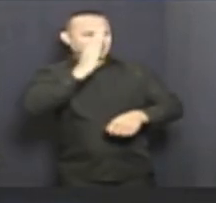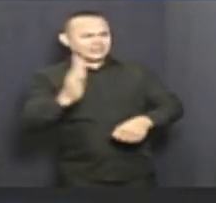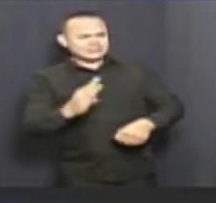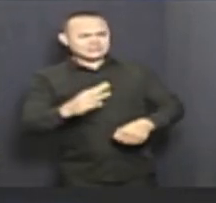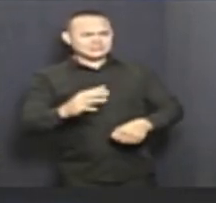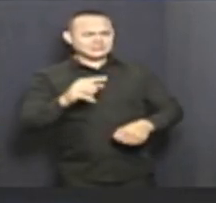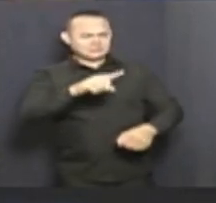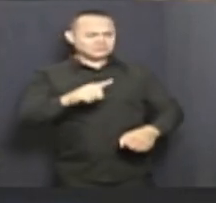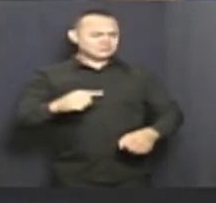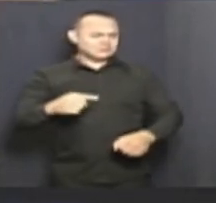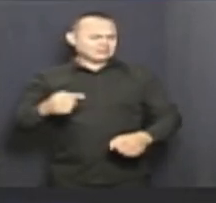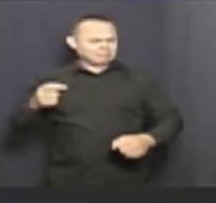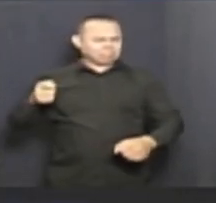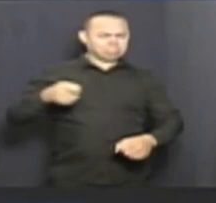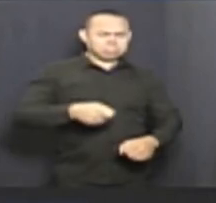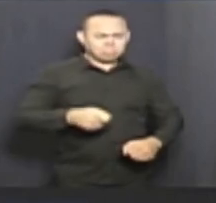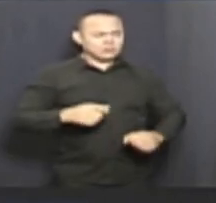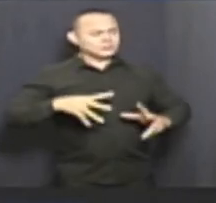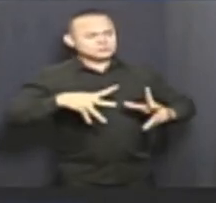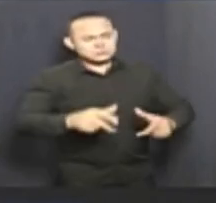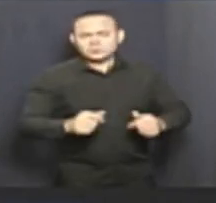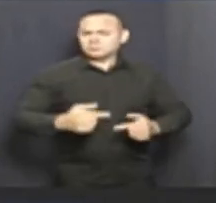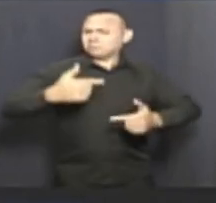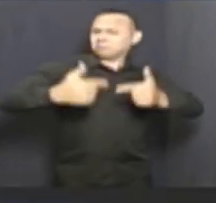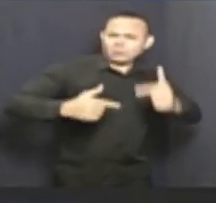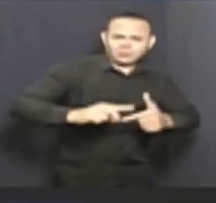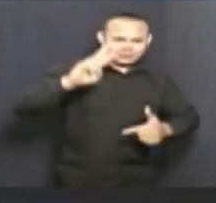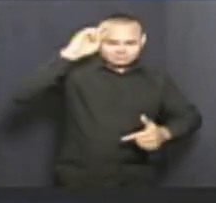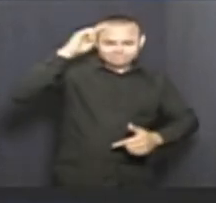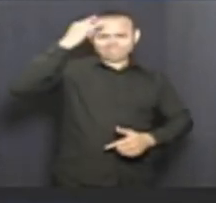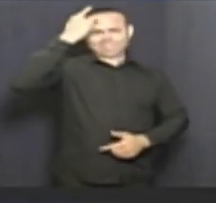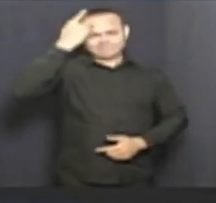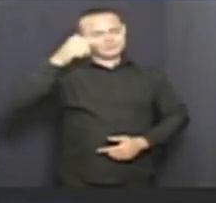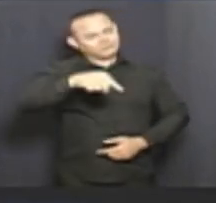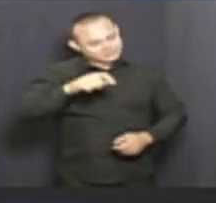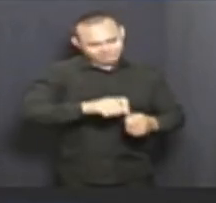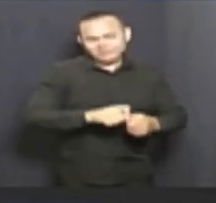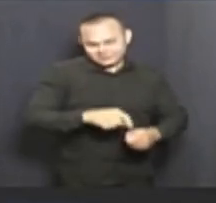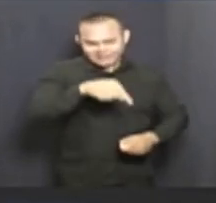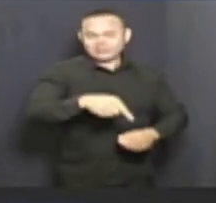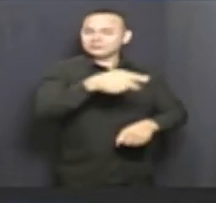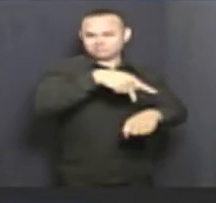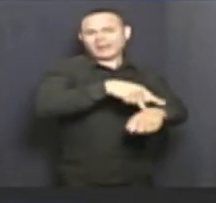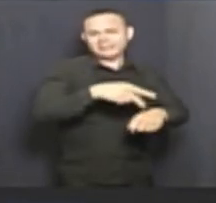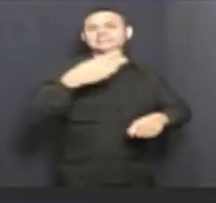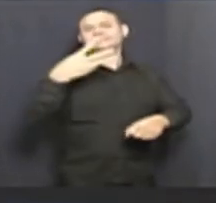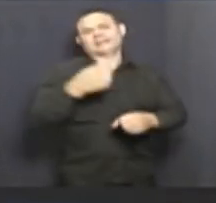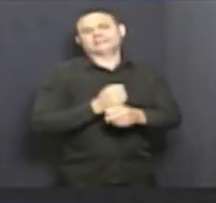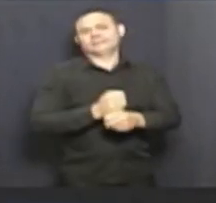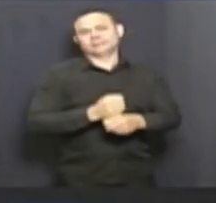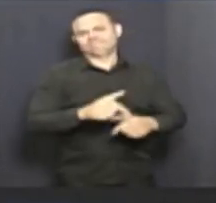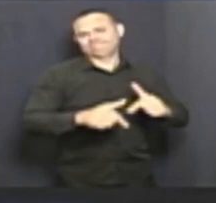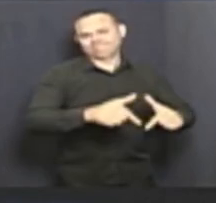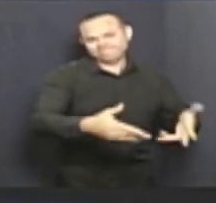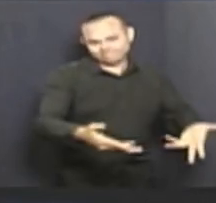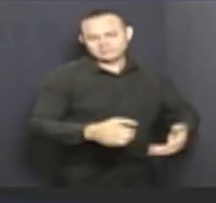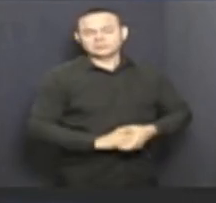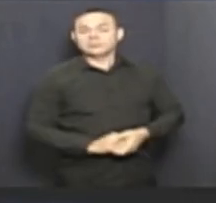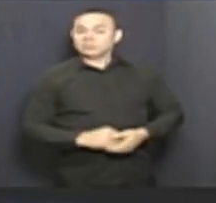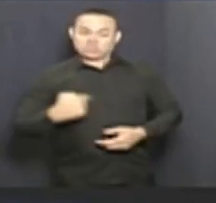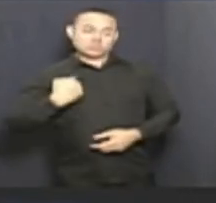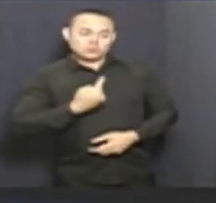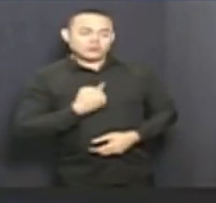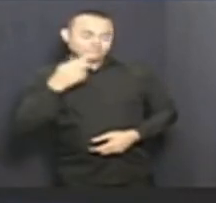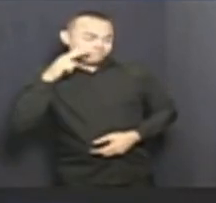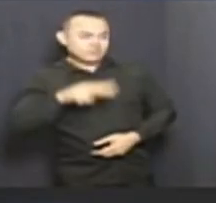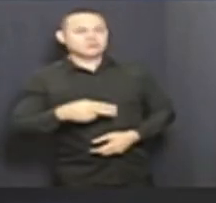três anos fruto de uma política equivocada que vocês implementar no país e nós aqui tivemos que nesse momento da crise